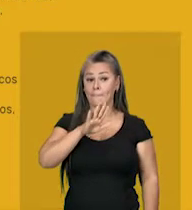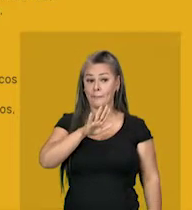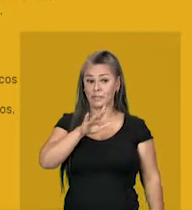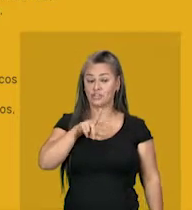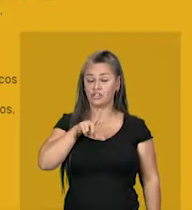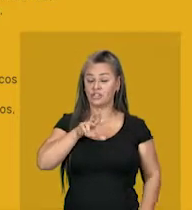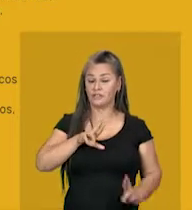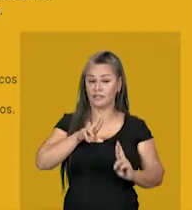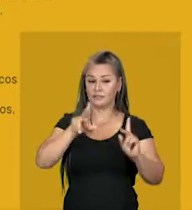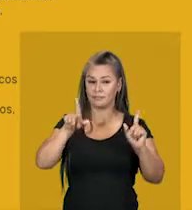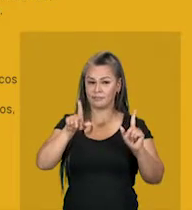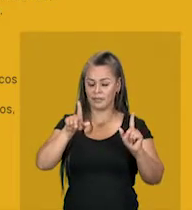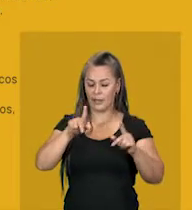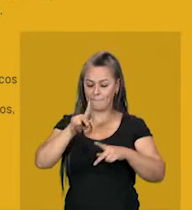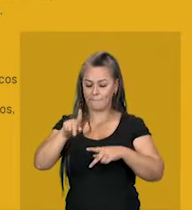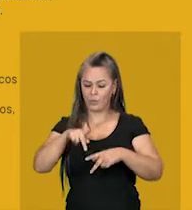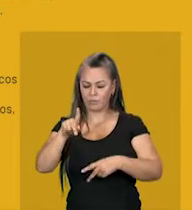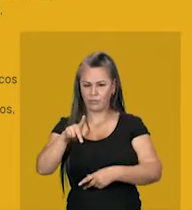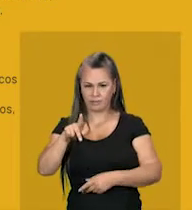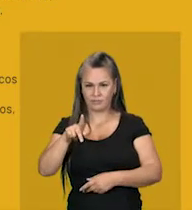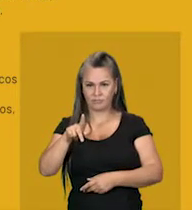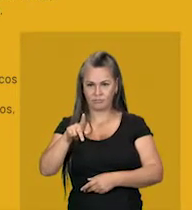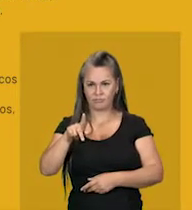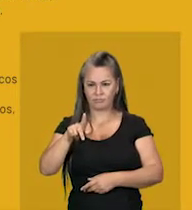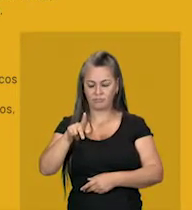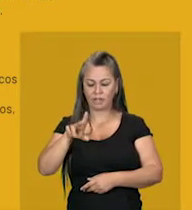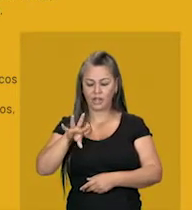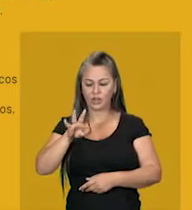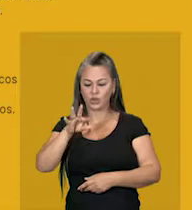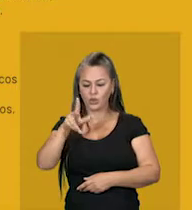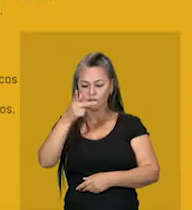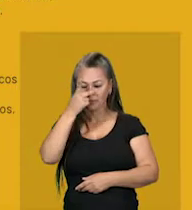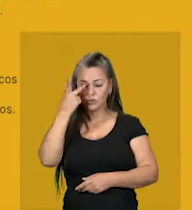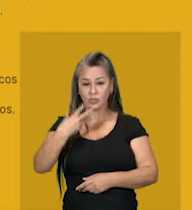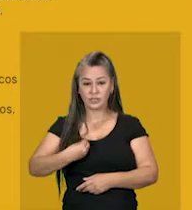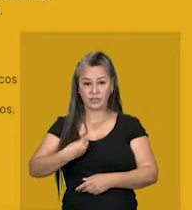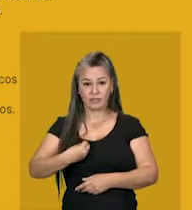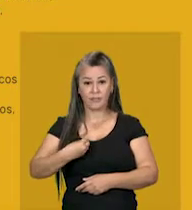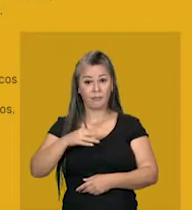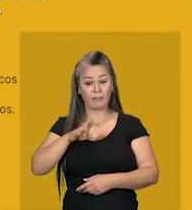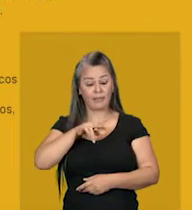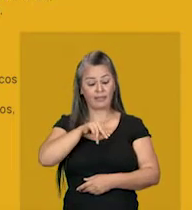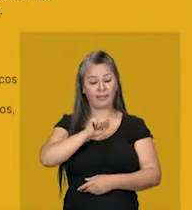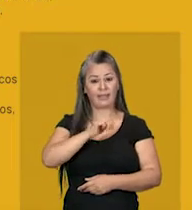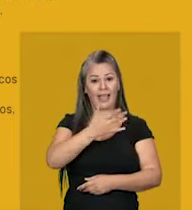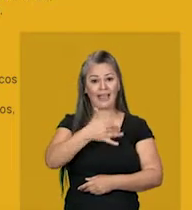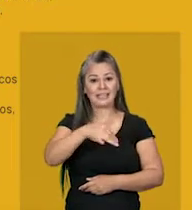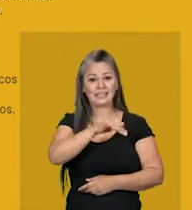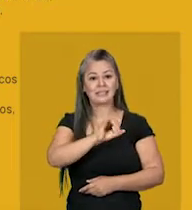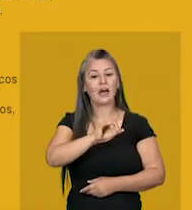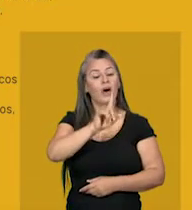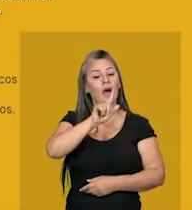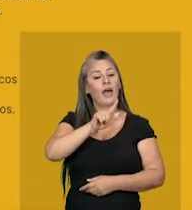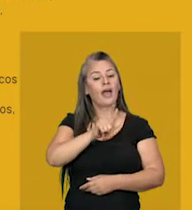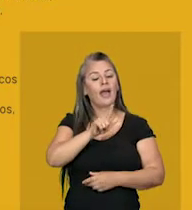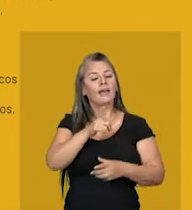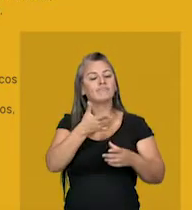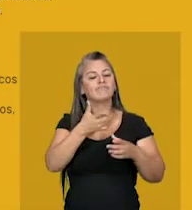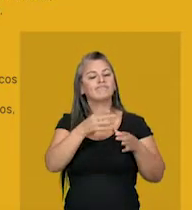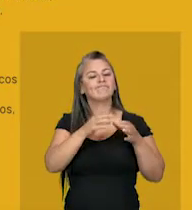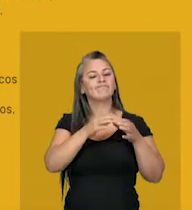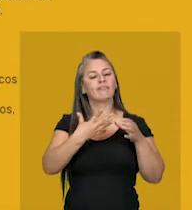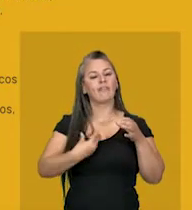nação. População são todos que habitam o território. A nação são aqueles que compartilham a mesma língua, costumes